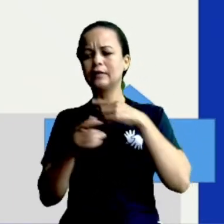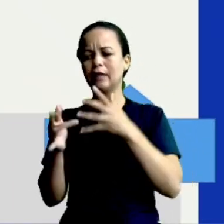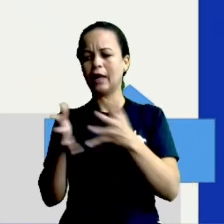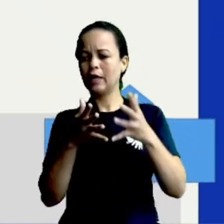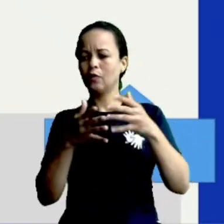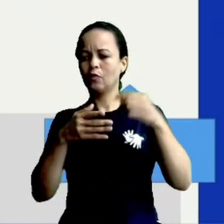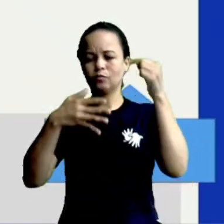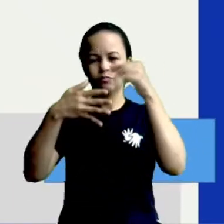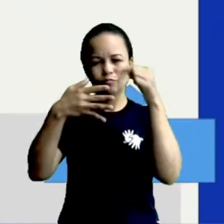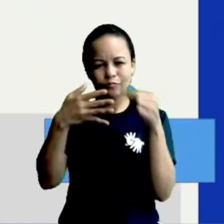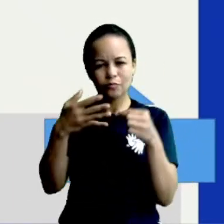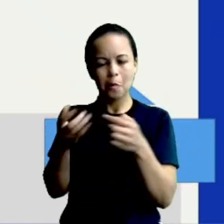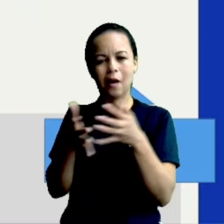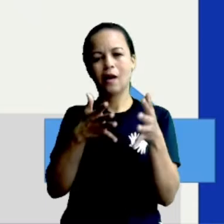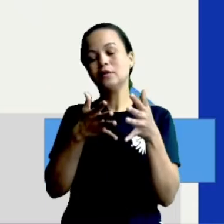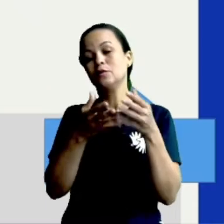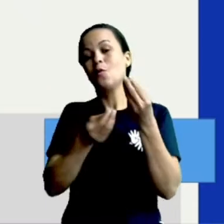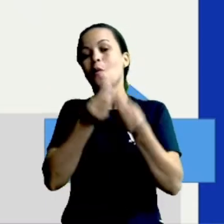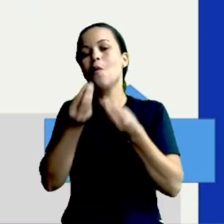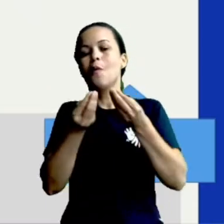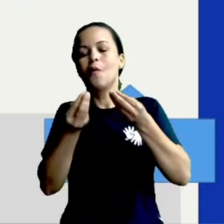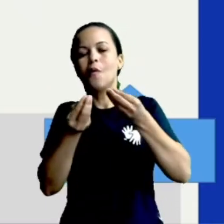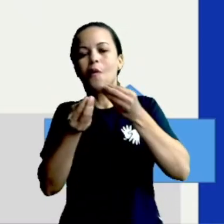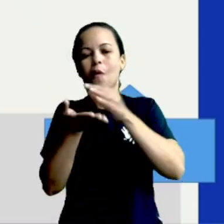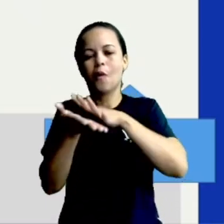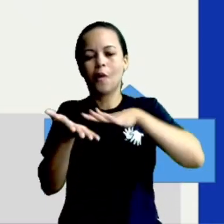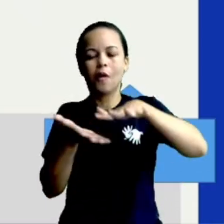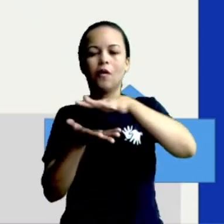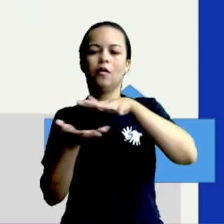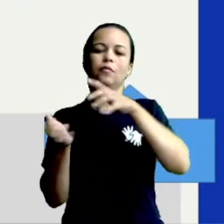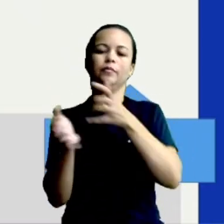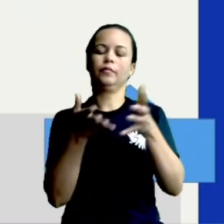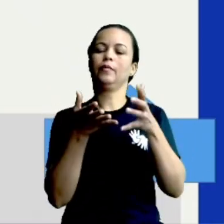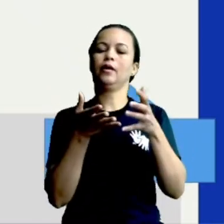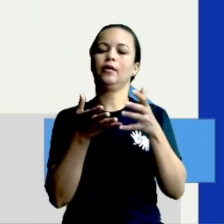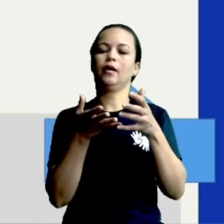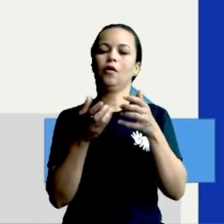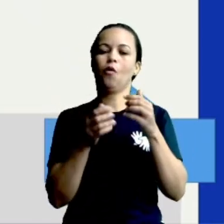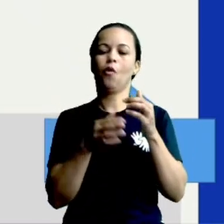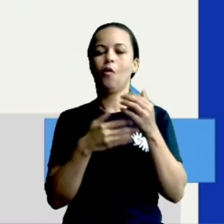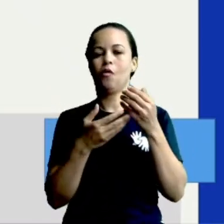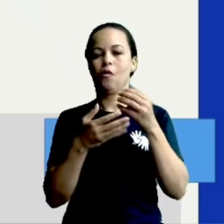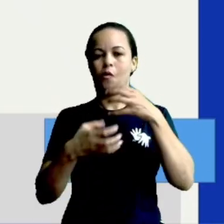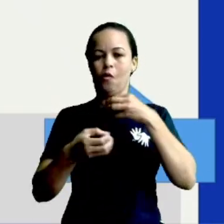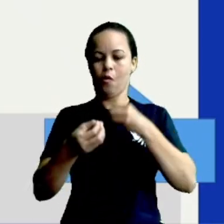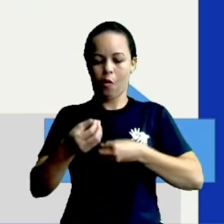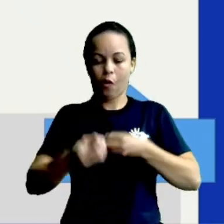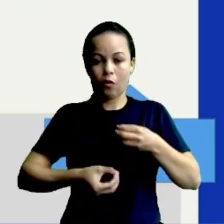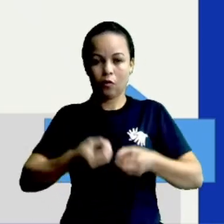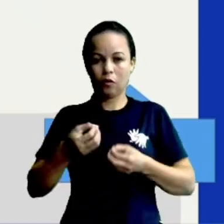esses espaços que servirão de compartimento para órgãos futuros. Essa